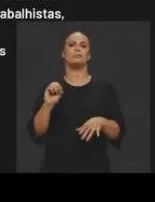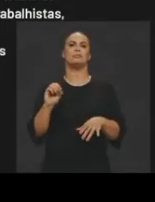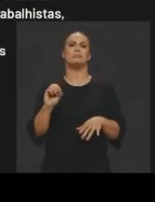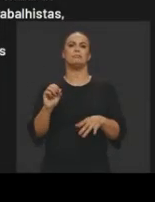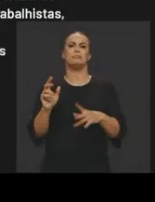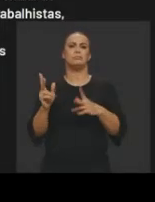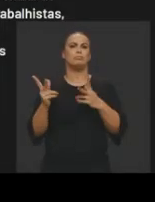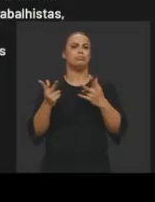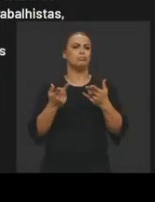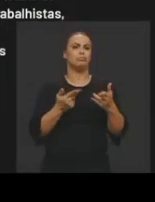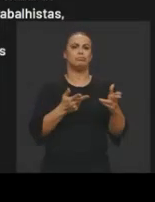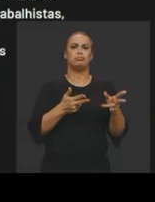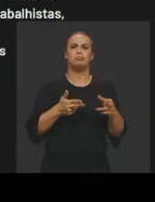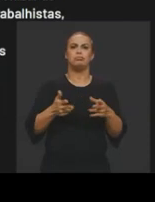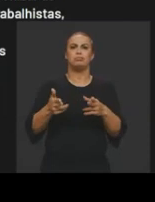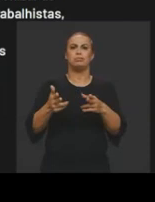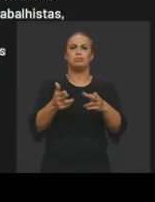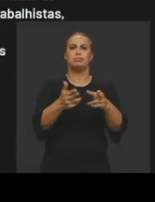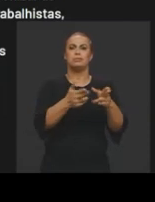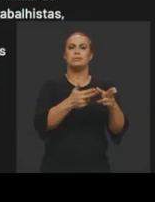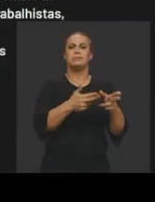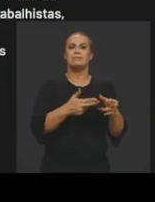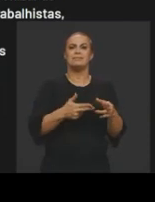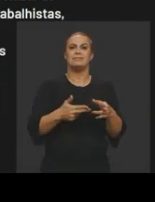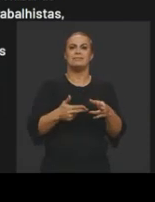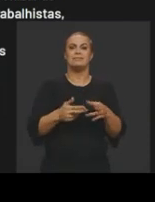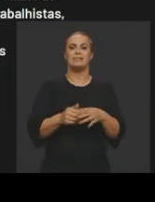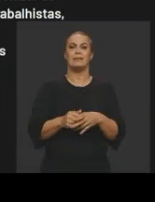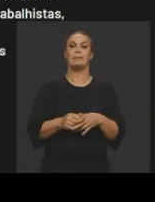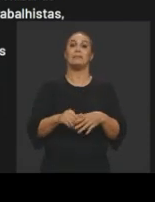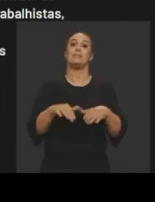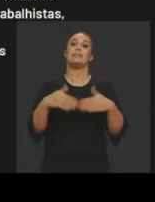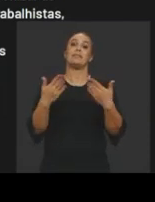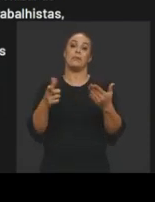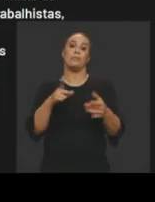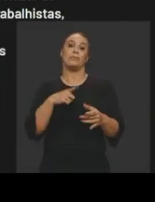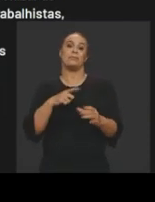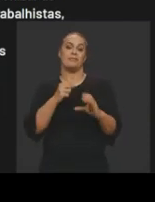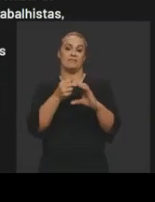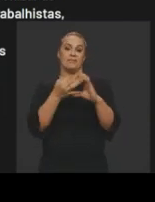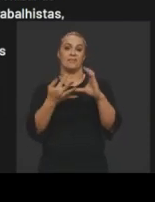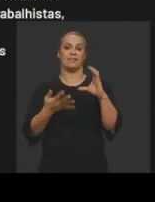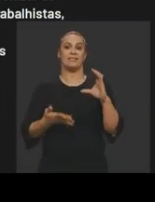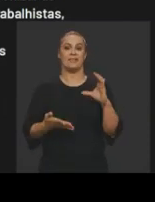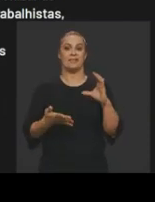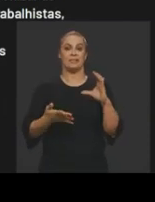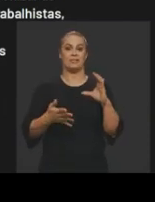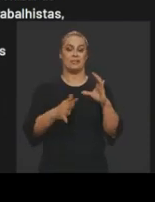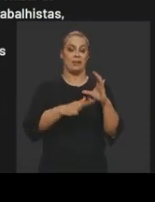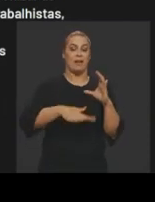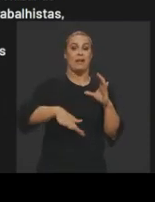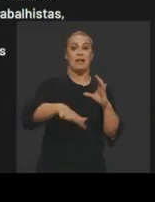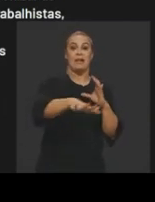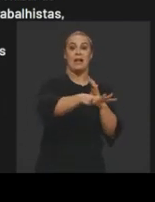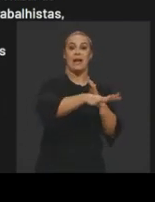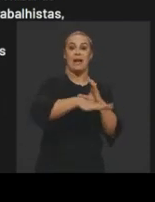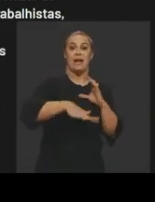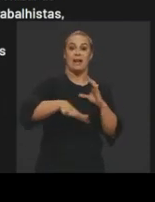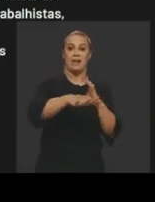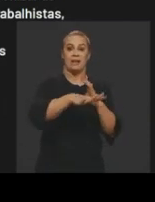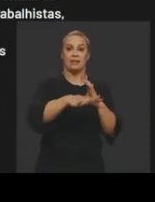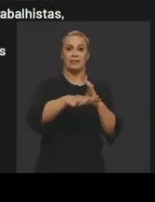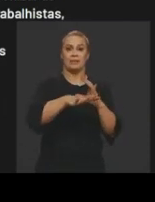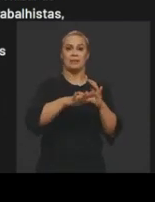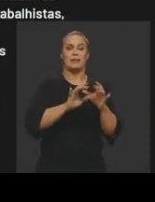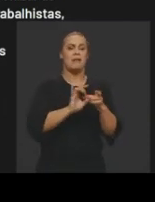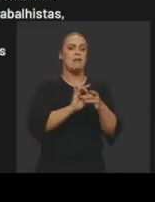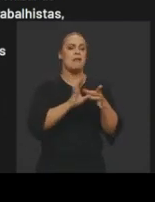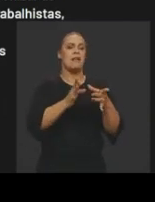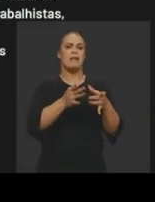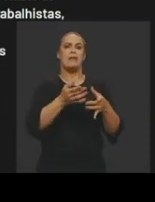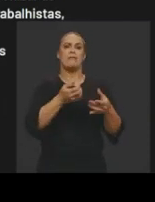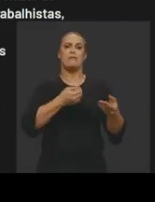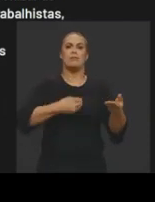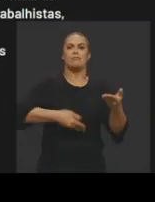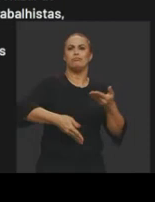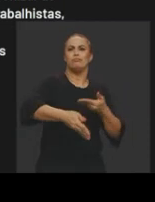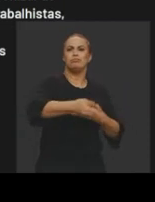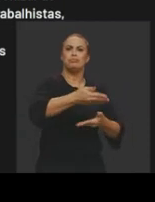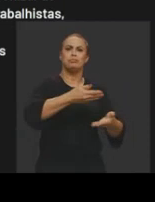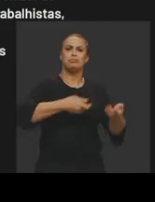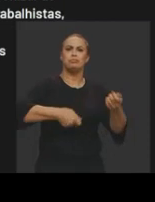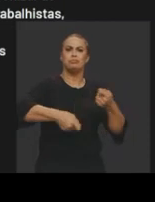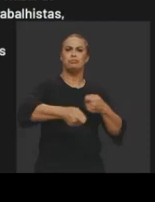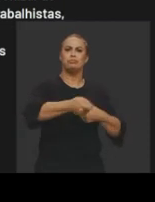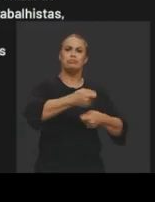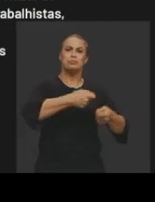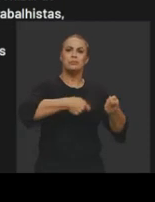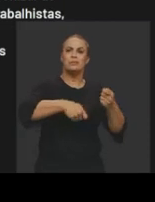Então, nós temos as características das zonas de livre comércio e da união aduaneira aglutinadas, né? E, mais um